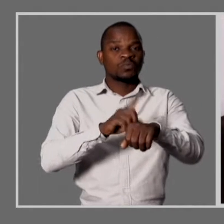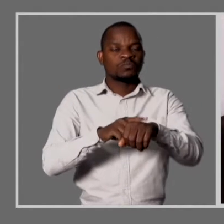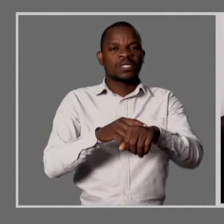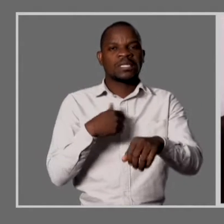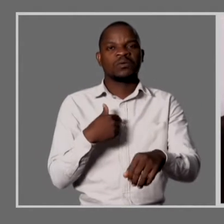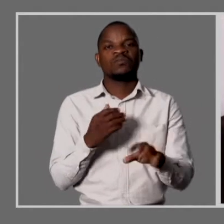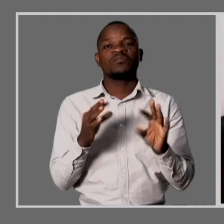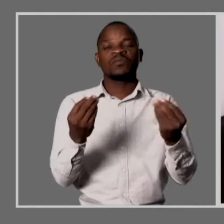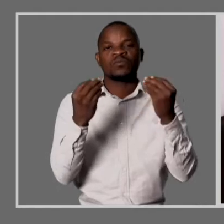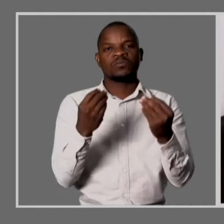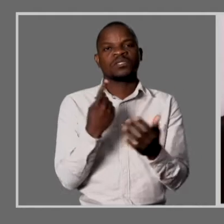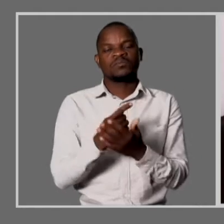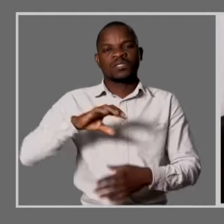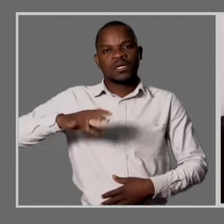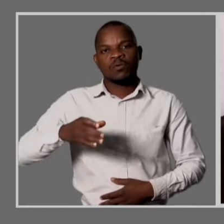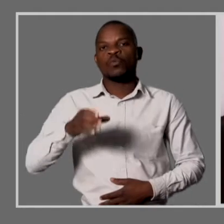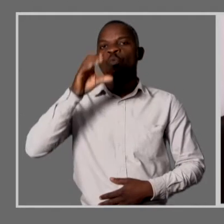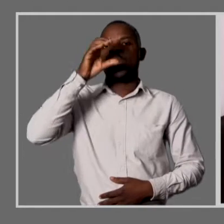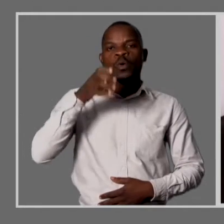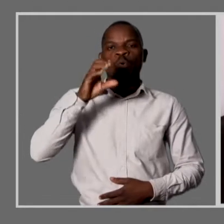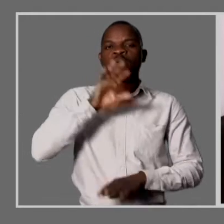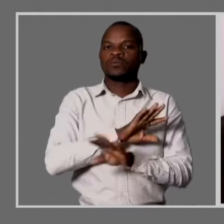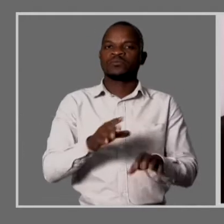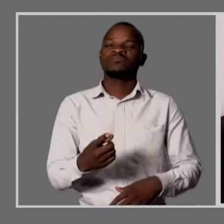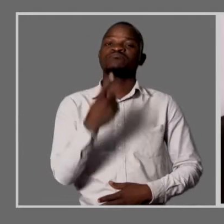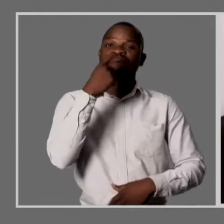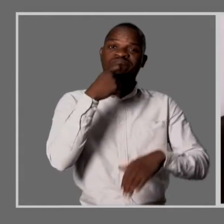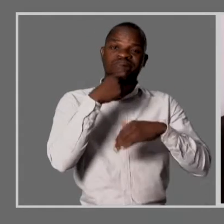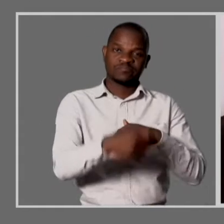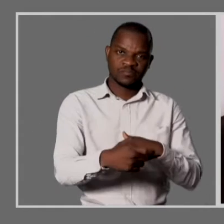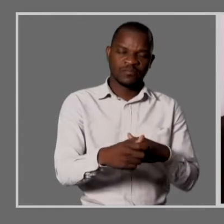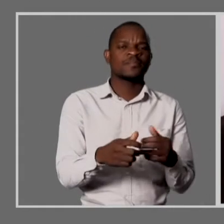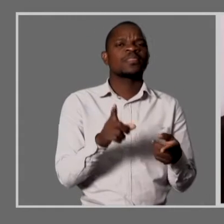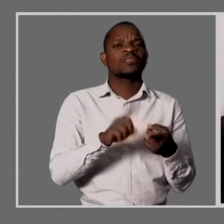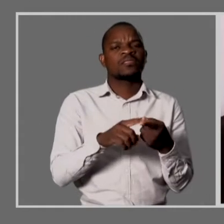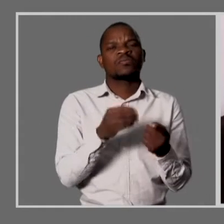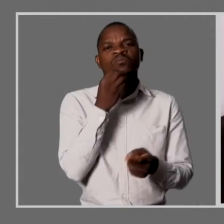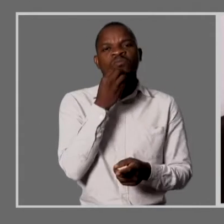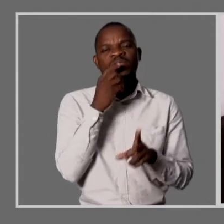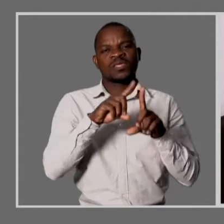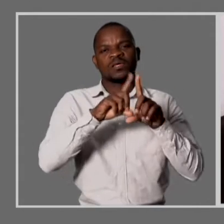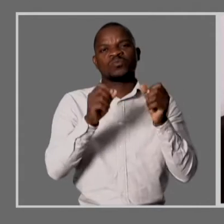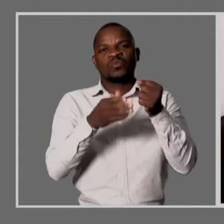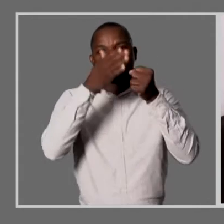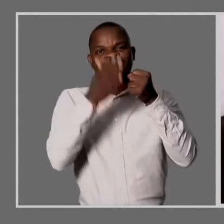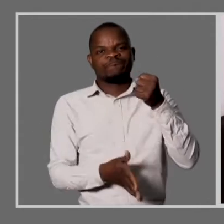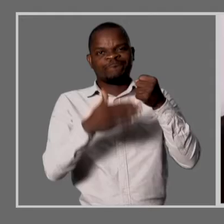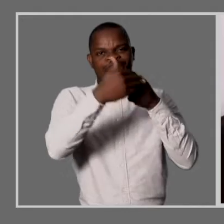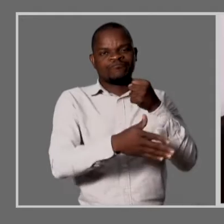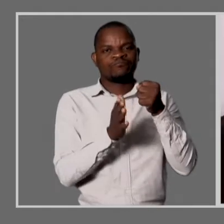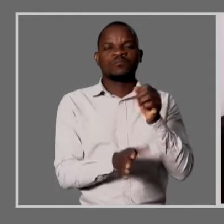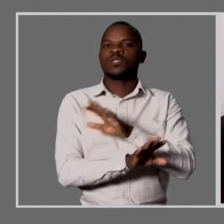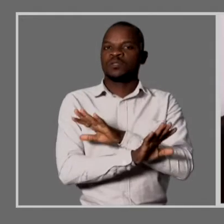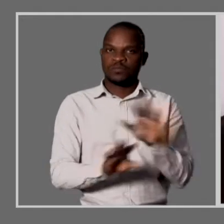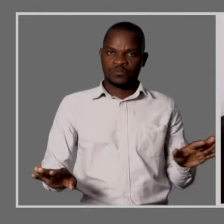chegou um tempo que eu só vivia à base de água. Então, eu ficava uma semana sem comer nada e só comia rodelas de ananás. Era o que eu